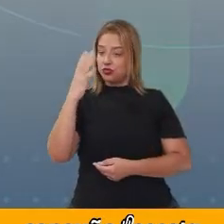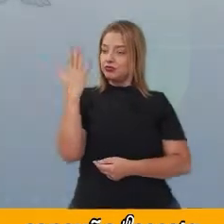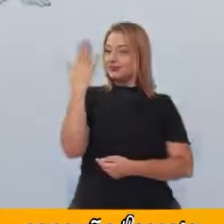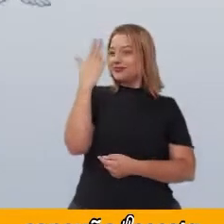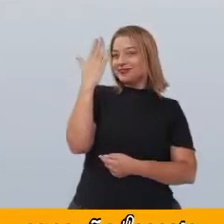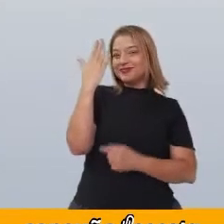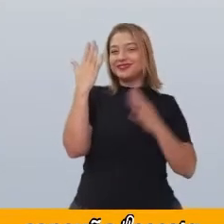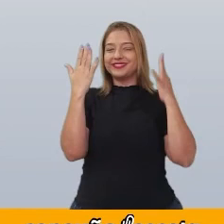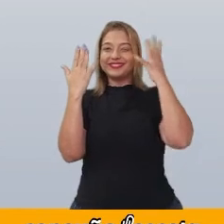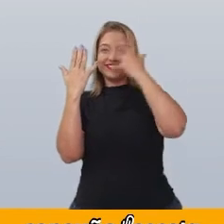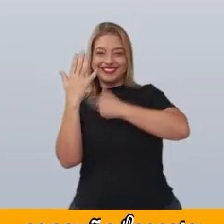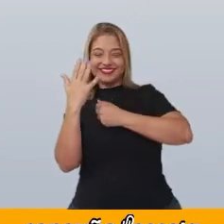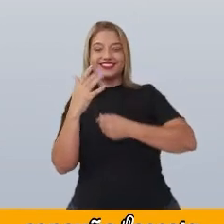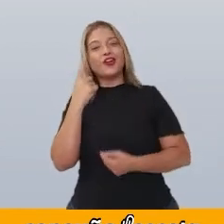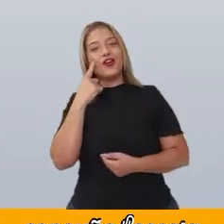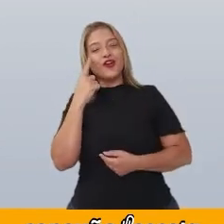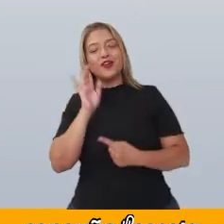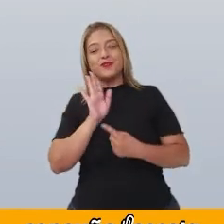texto.